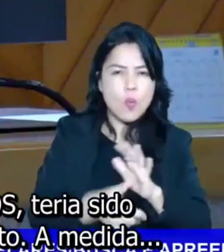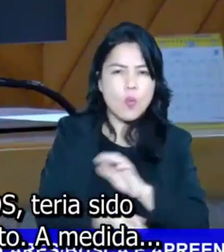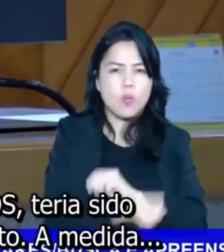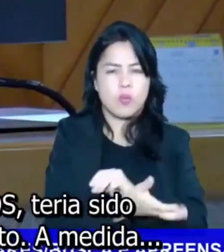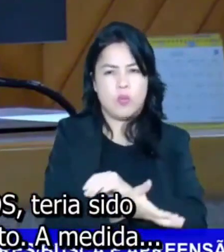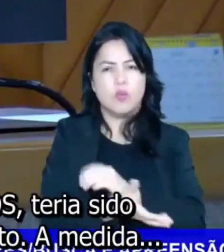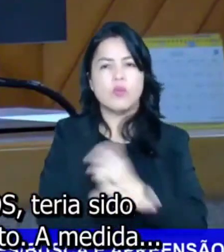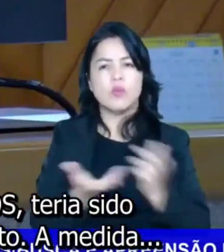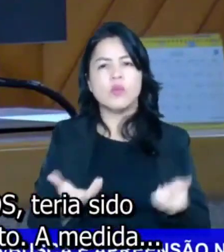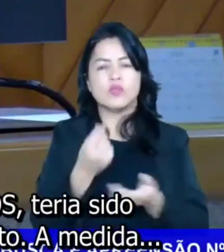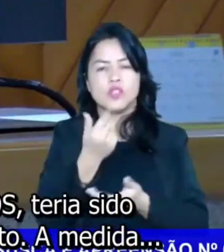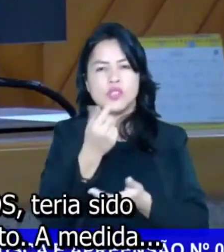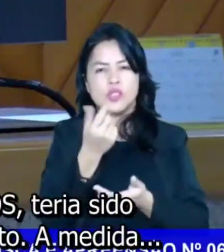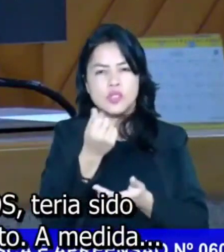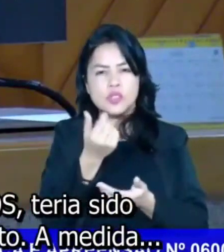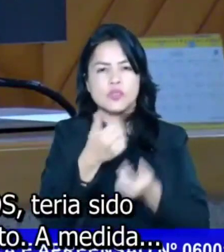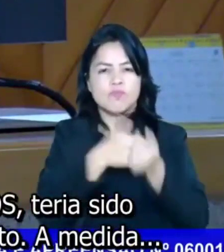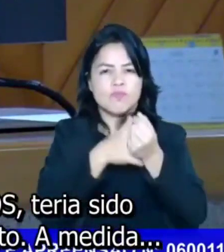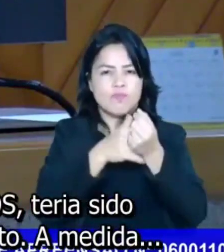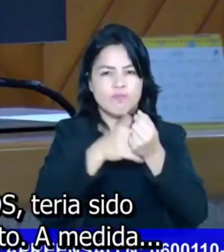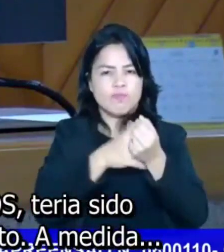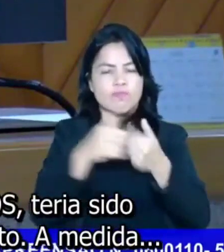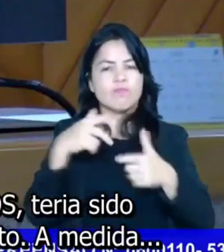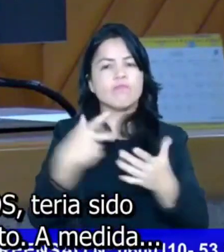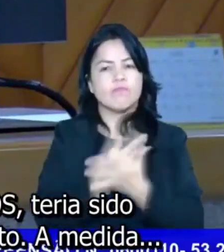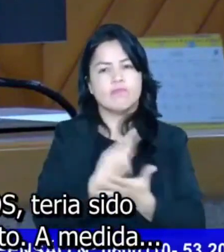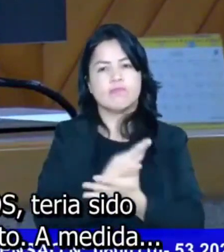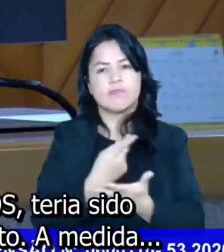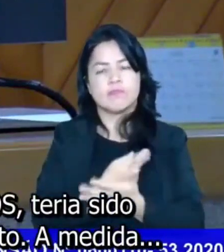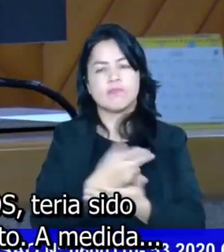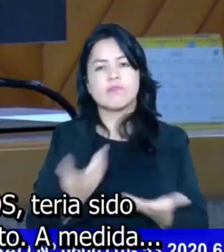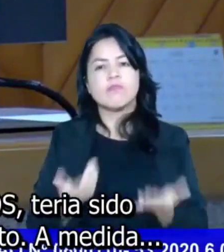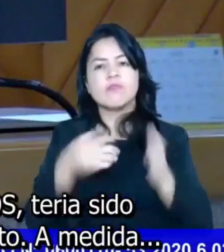do esquema fraudulento. A medida